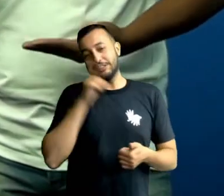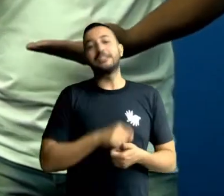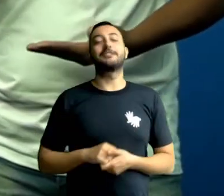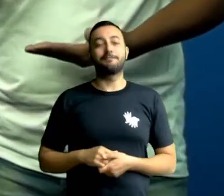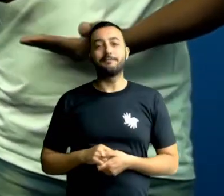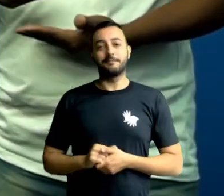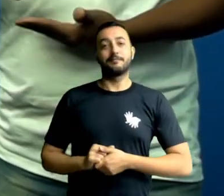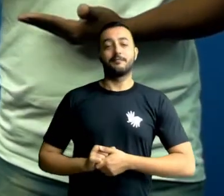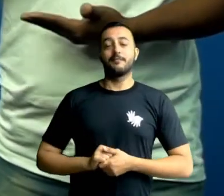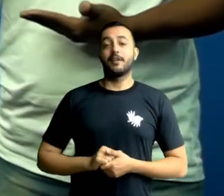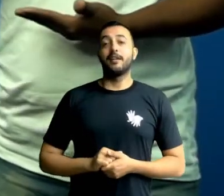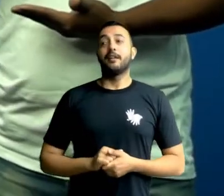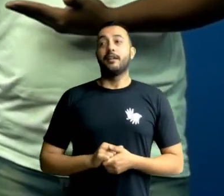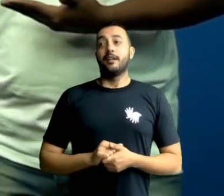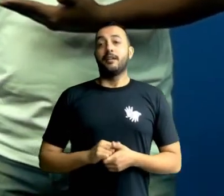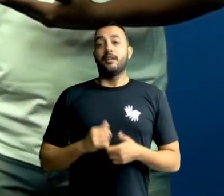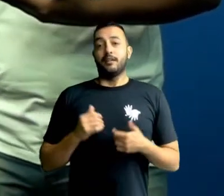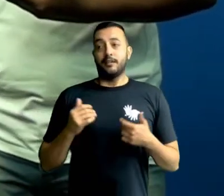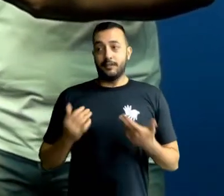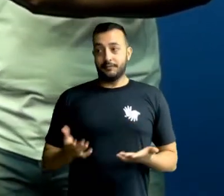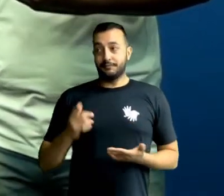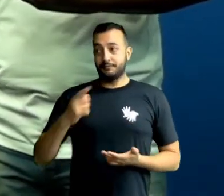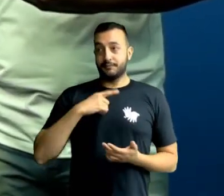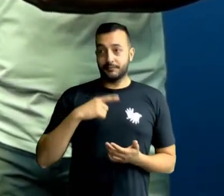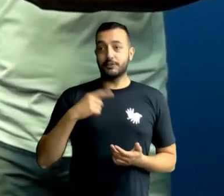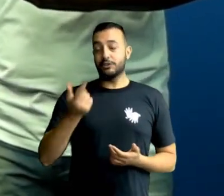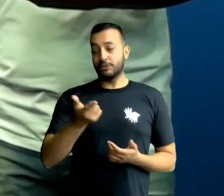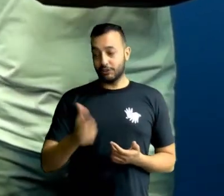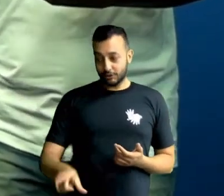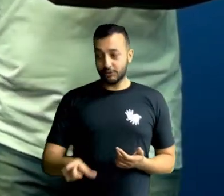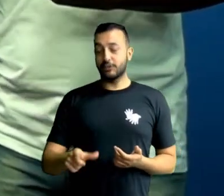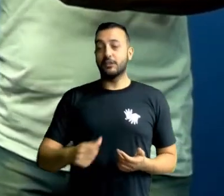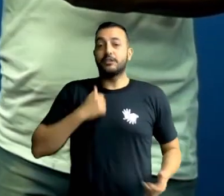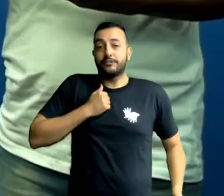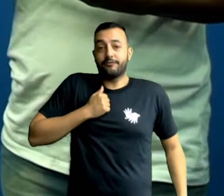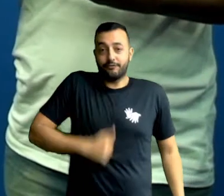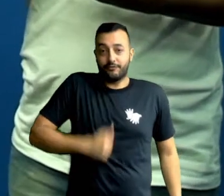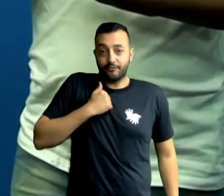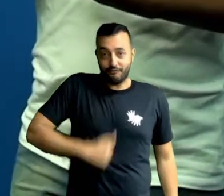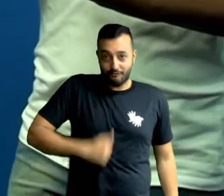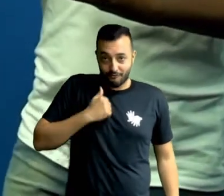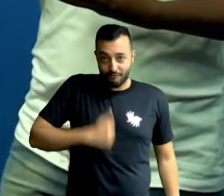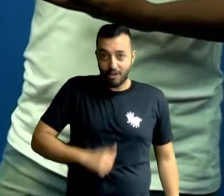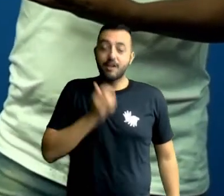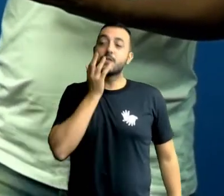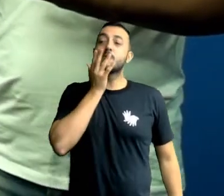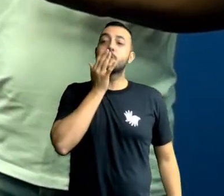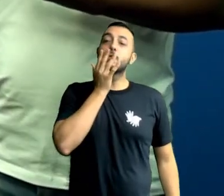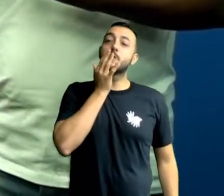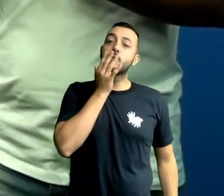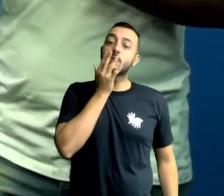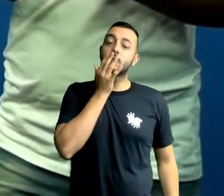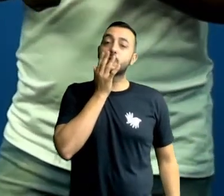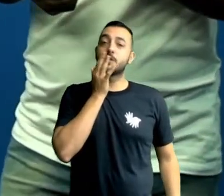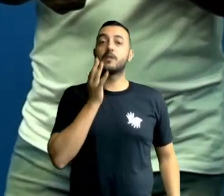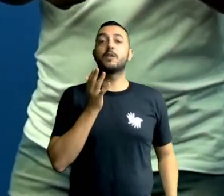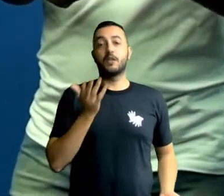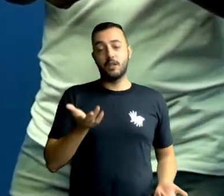se multiplicar e você se recuperar. E vai ter novamente fezes de coloração